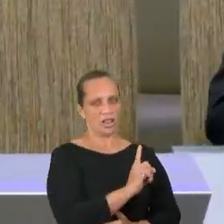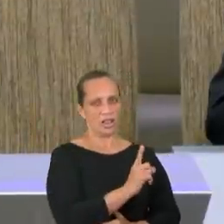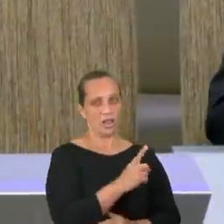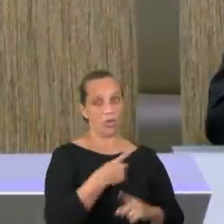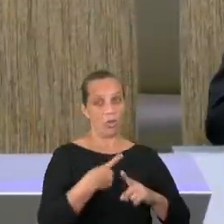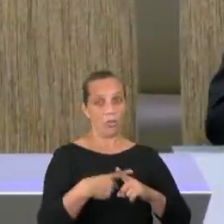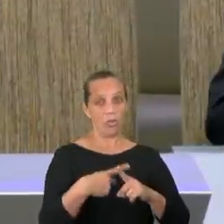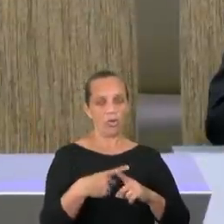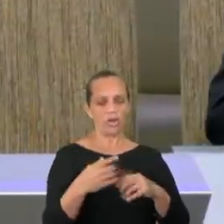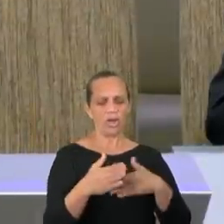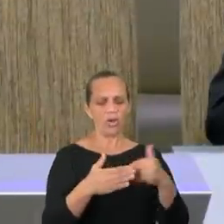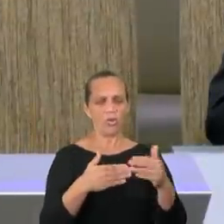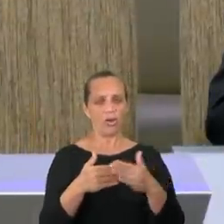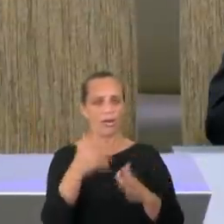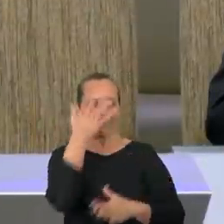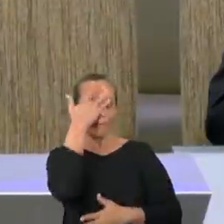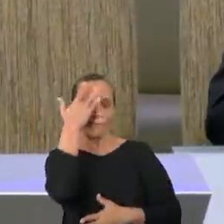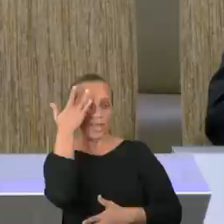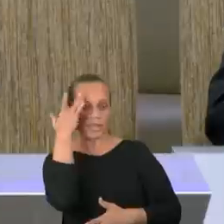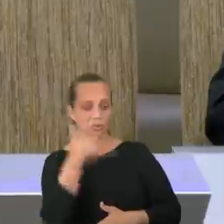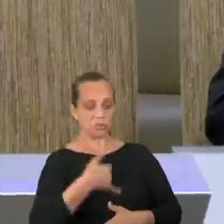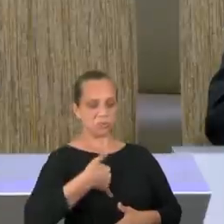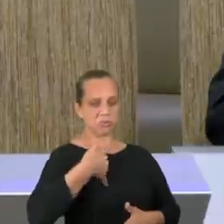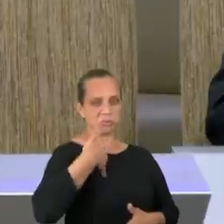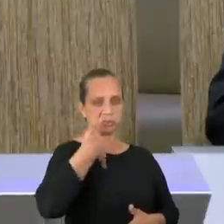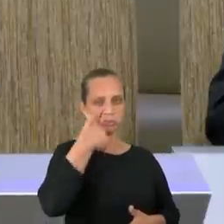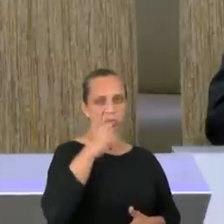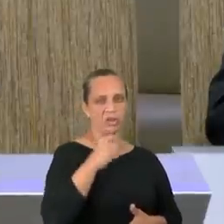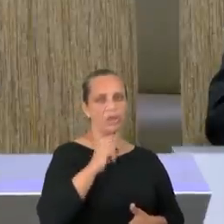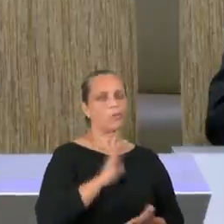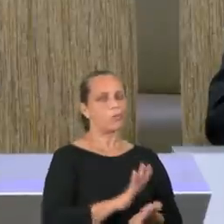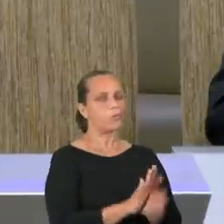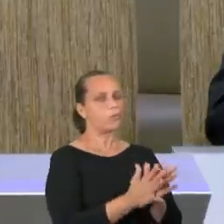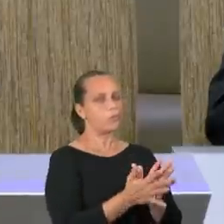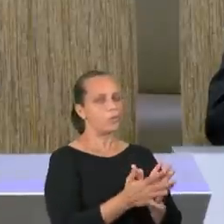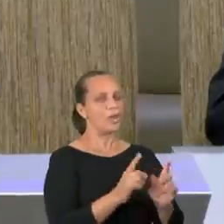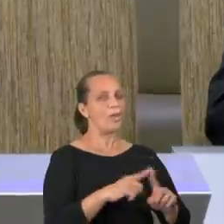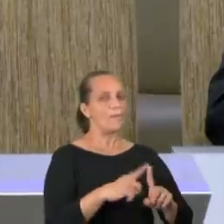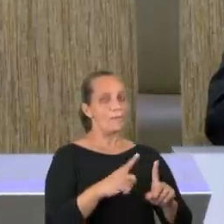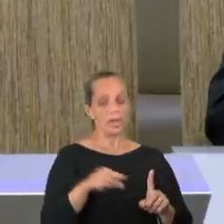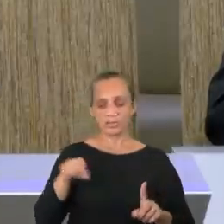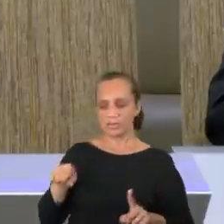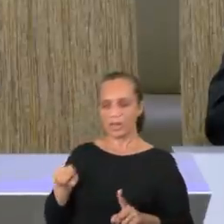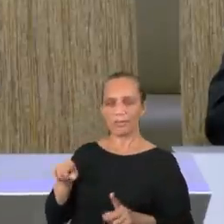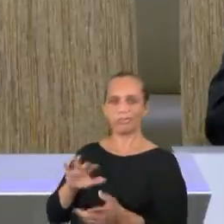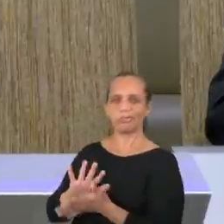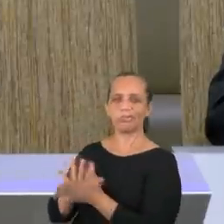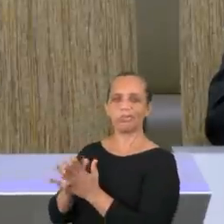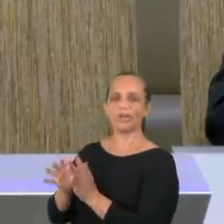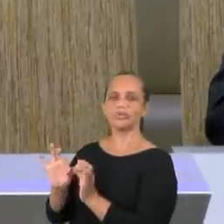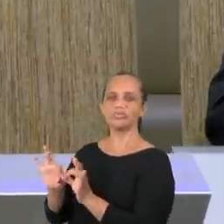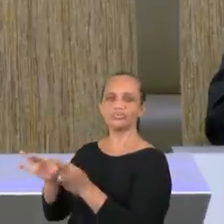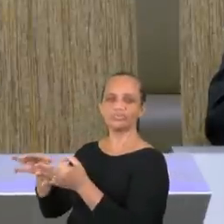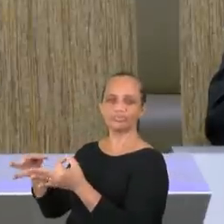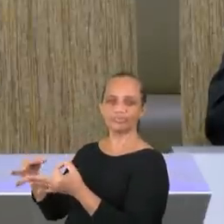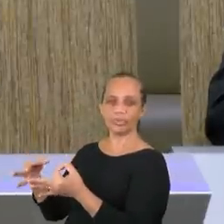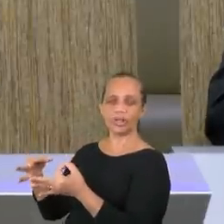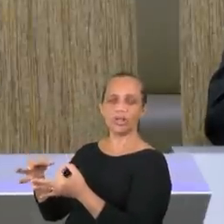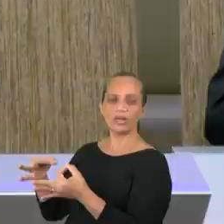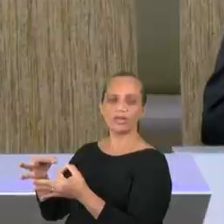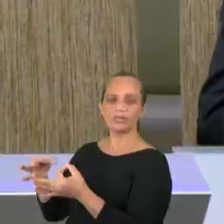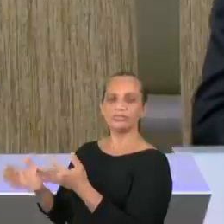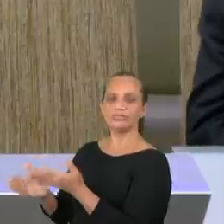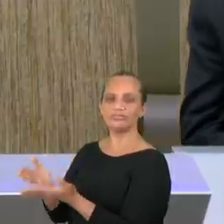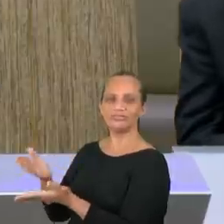porque qualquer que a si mesmo se exaltar será humilhado, e qualquer que a si mesmo se